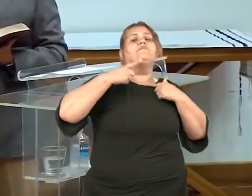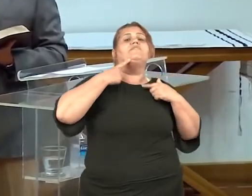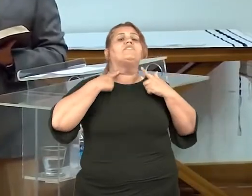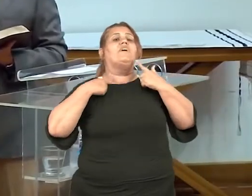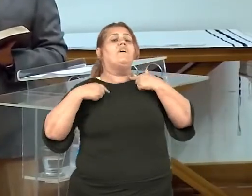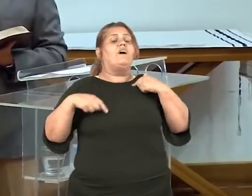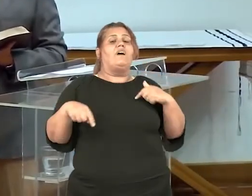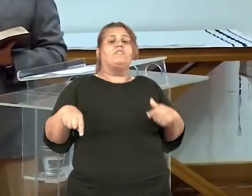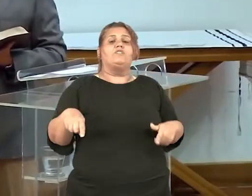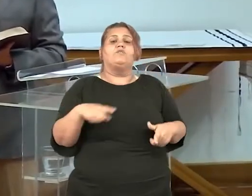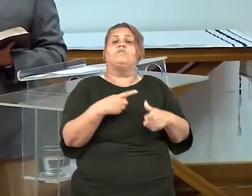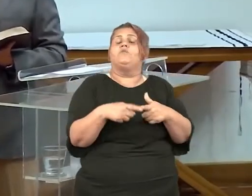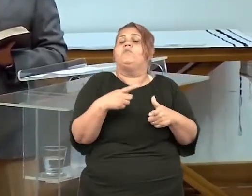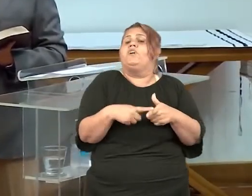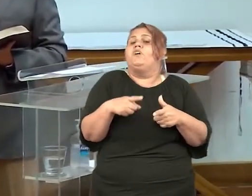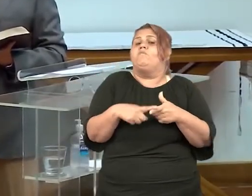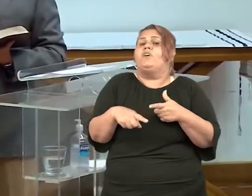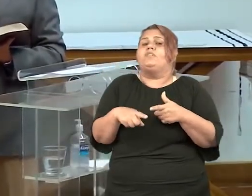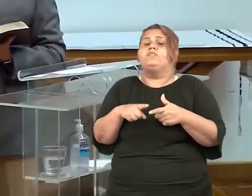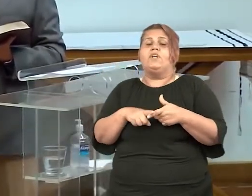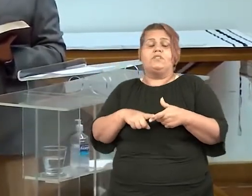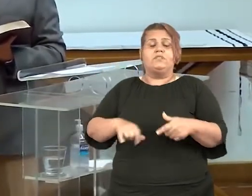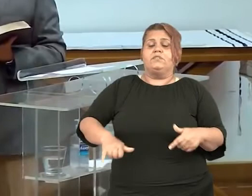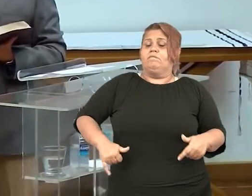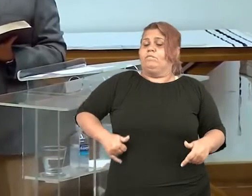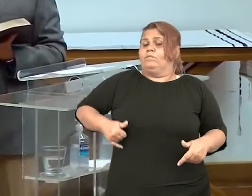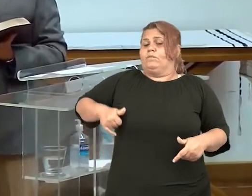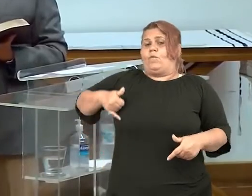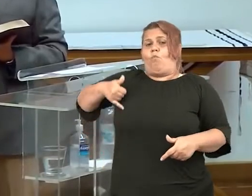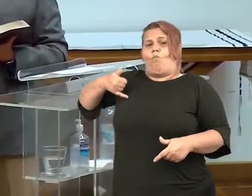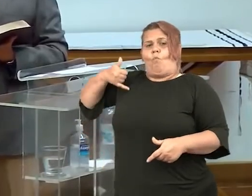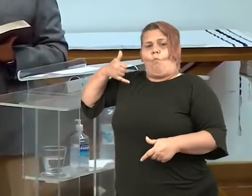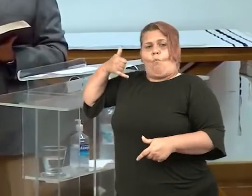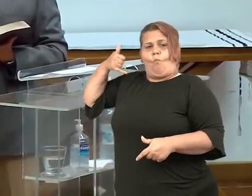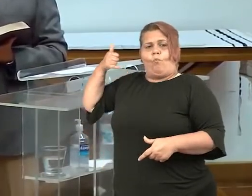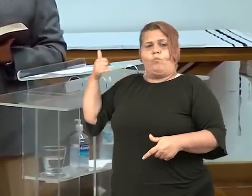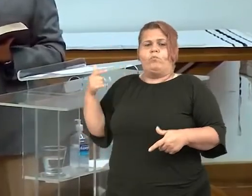o problema das arrogantes